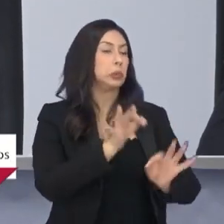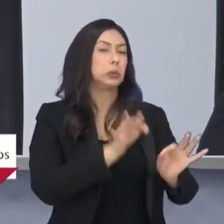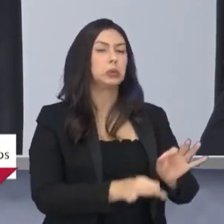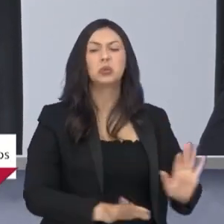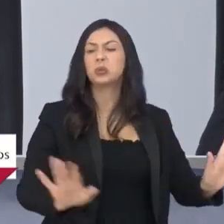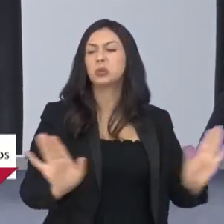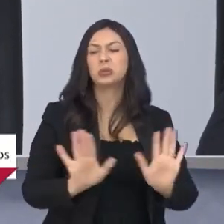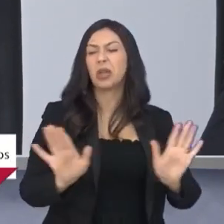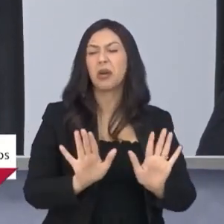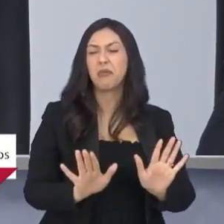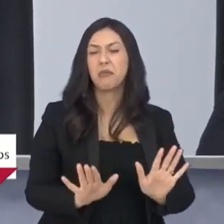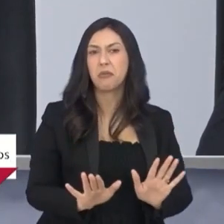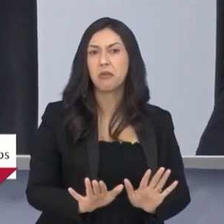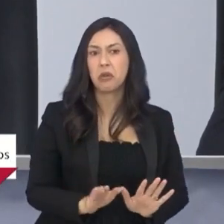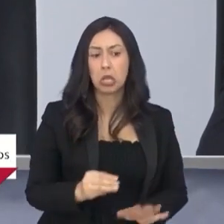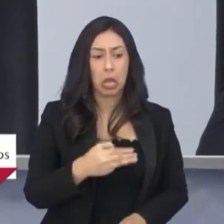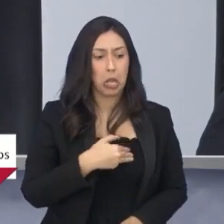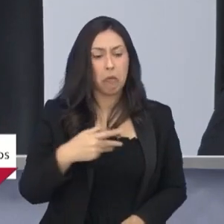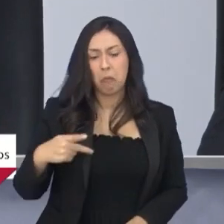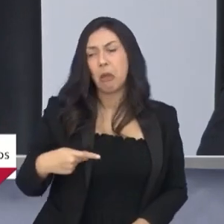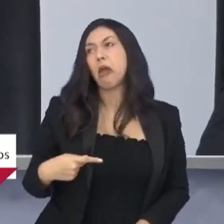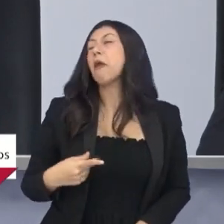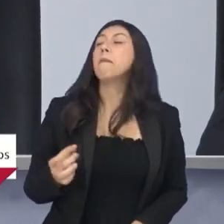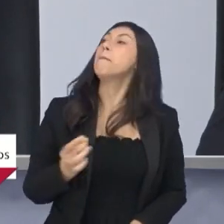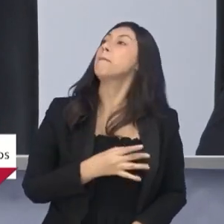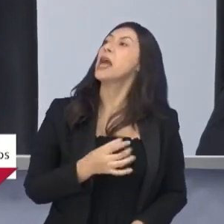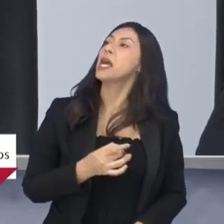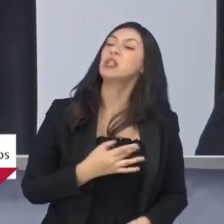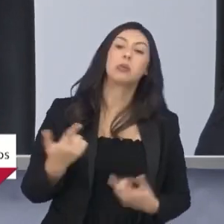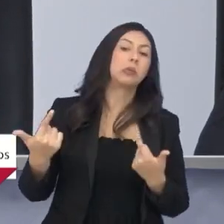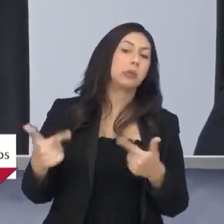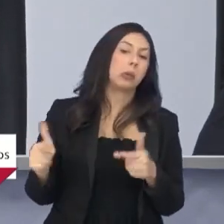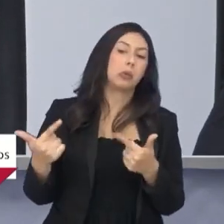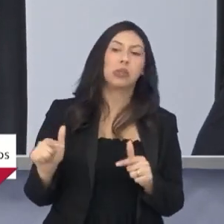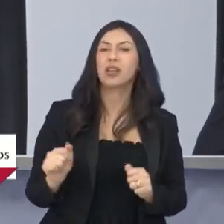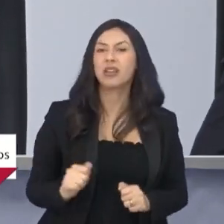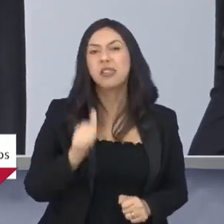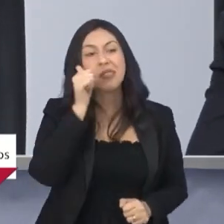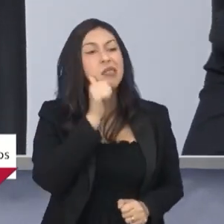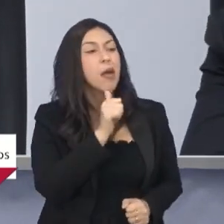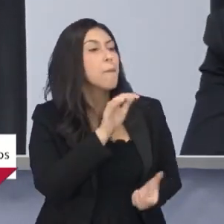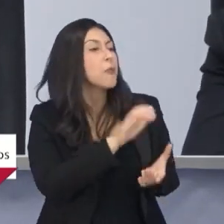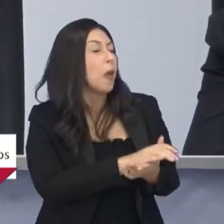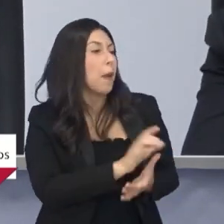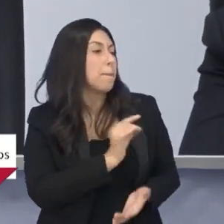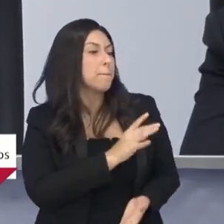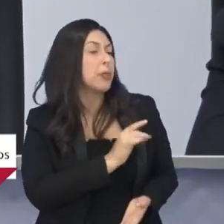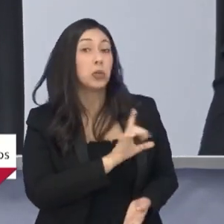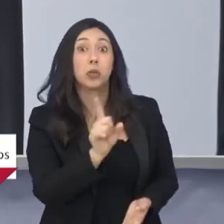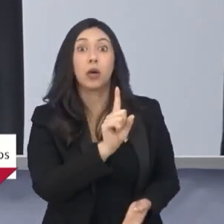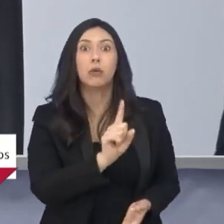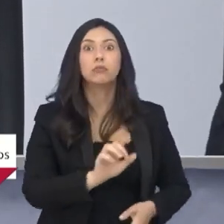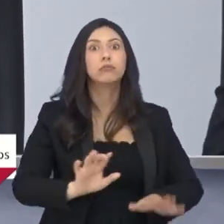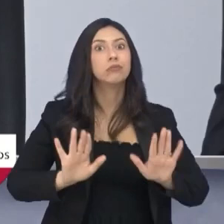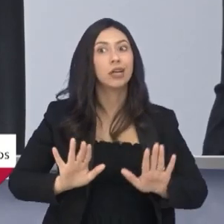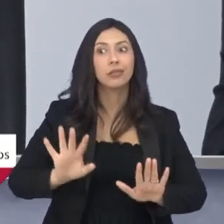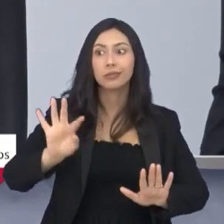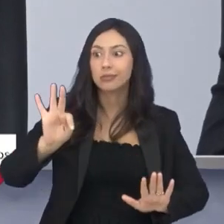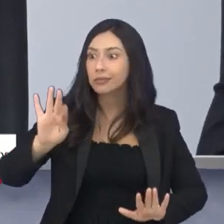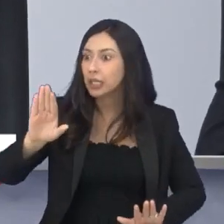Prefeito Não tem medo do Ministério Público o Prefeito Não tem nem medo da mulher dele ele tem medo é do Tribunal de Contas